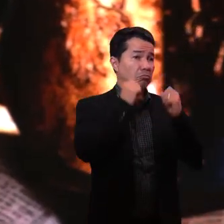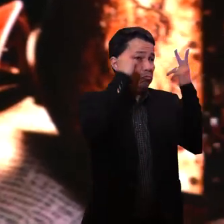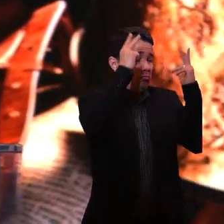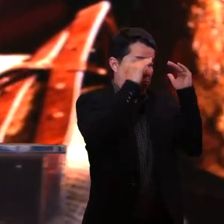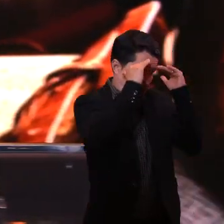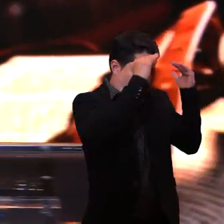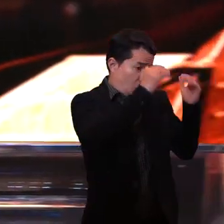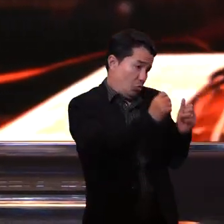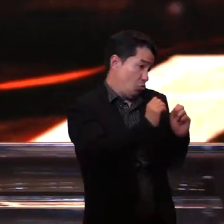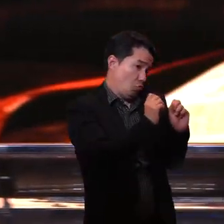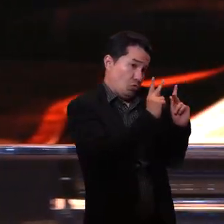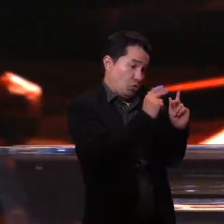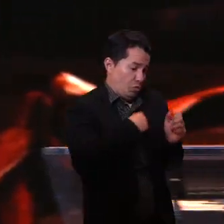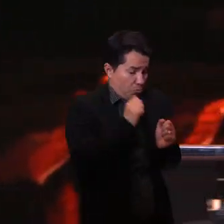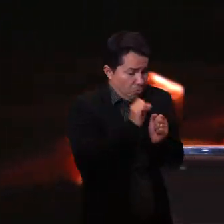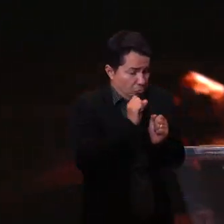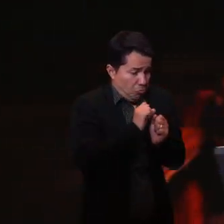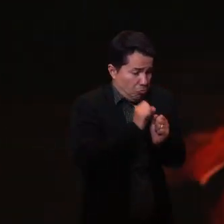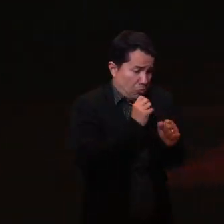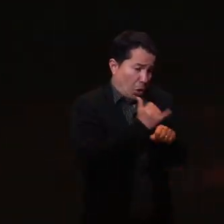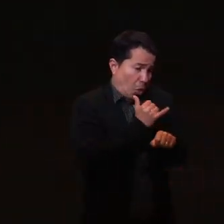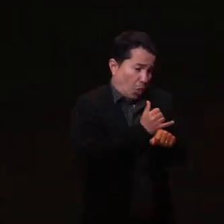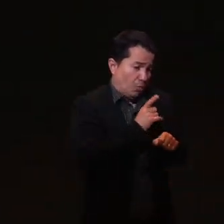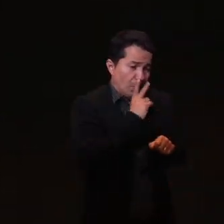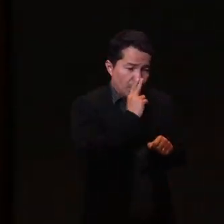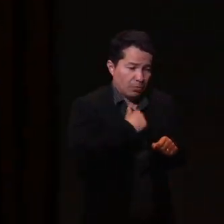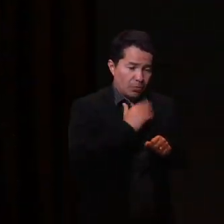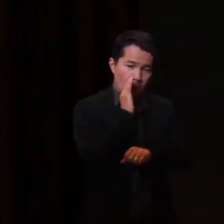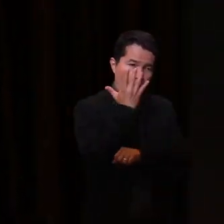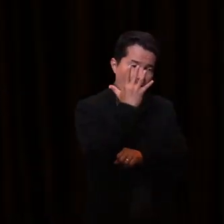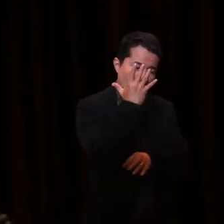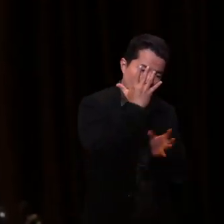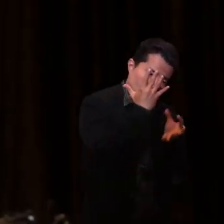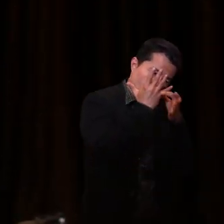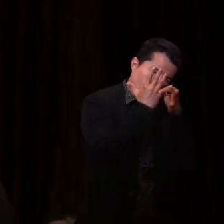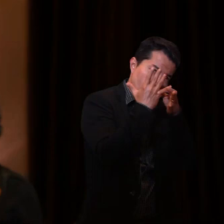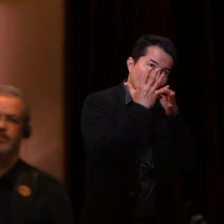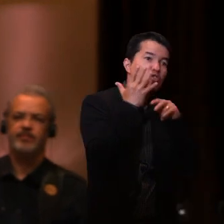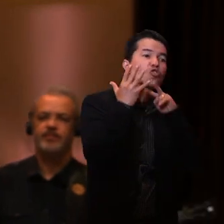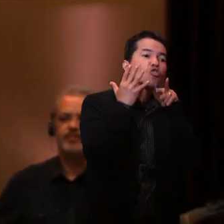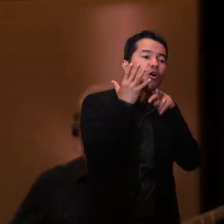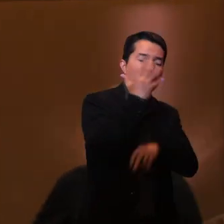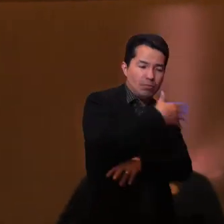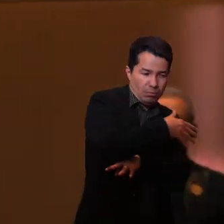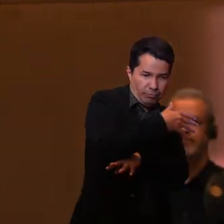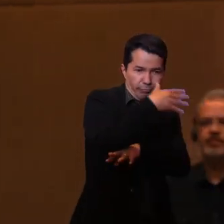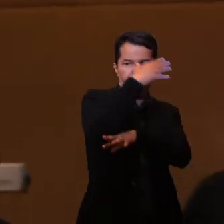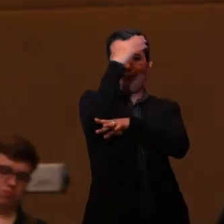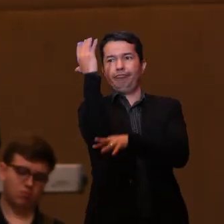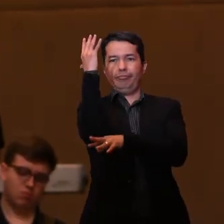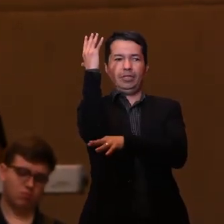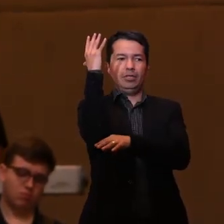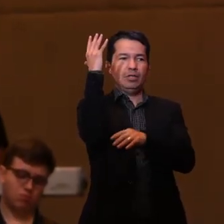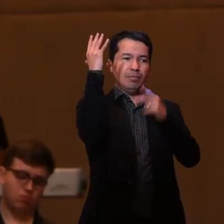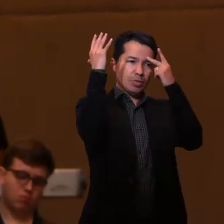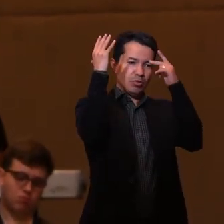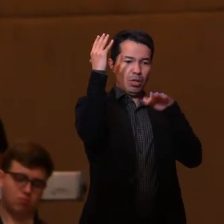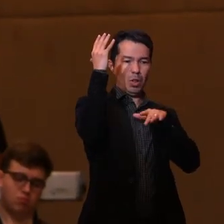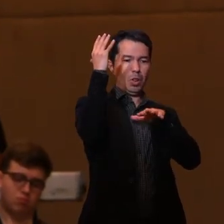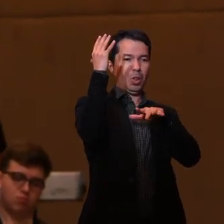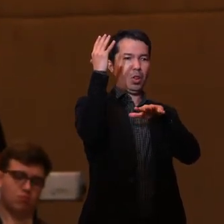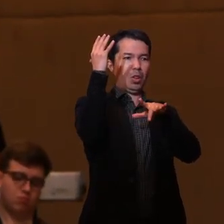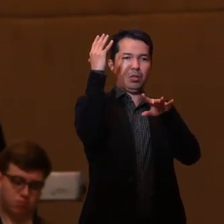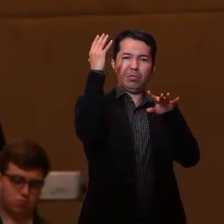Nicodemos não entendeu sobre o que Jesus estava falando. Mas quando Jesus foi levantado